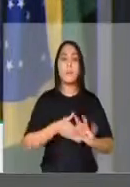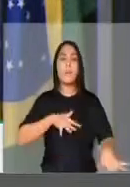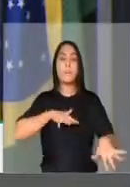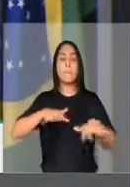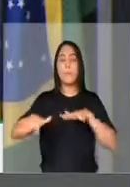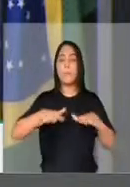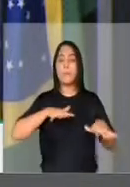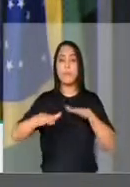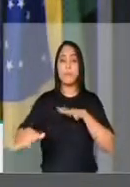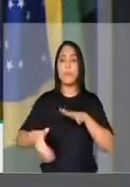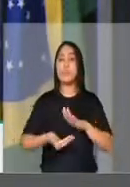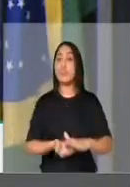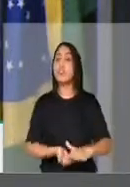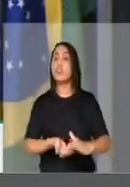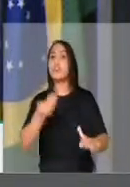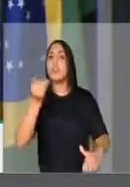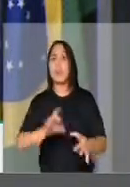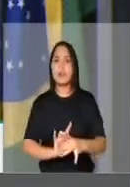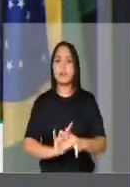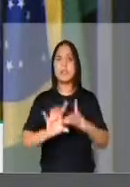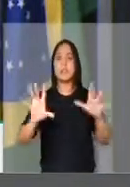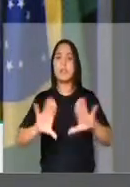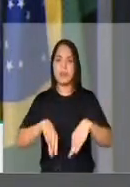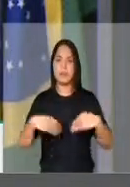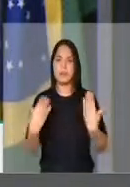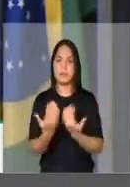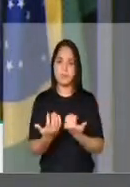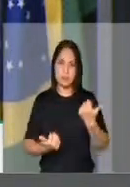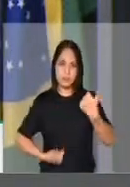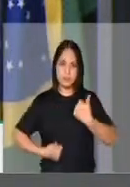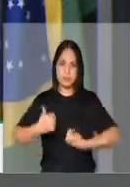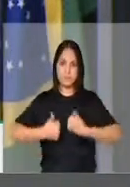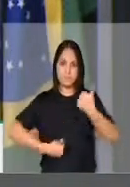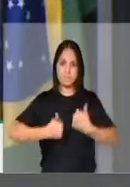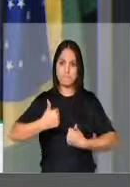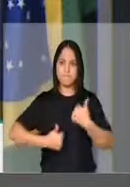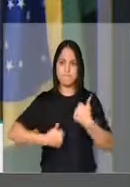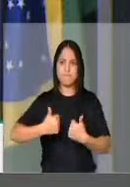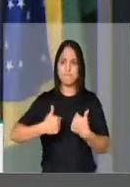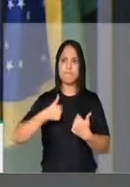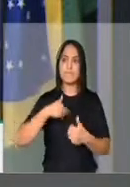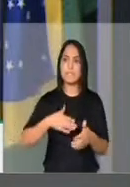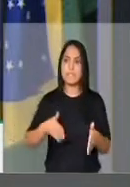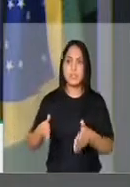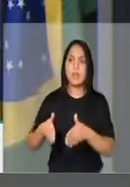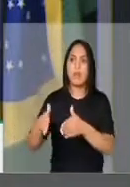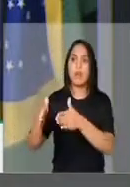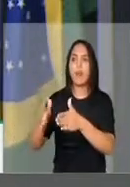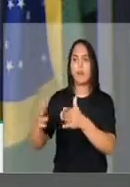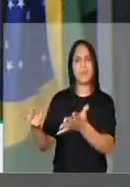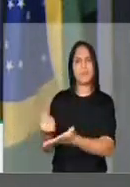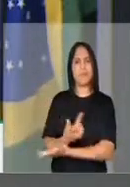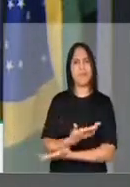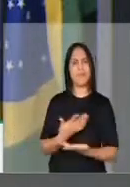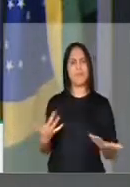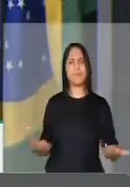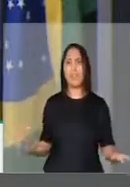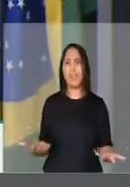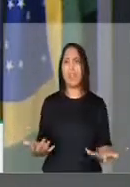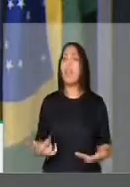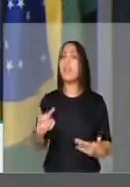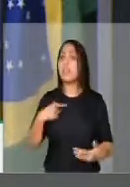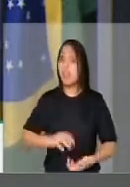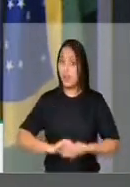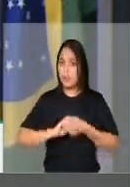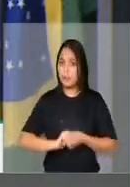que desautorize os estados brasileiros a caminhar nessa direção quero cumprimentar o governador